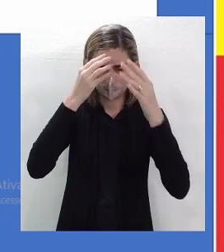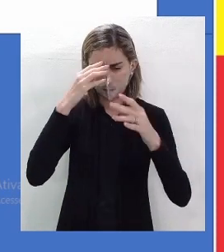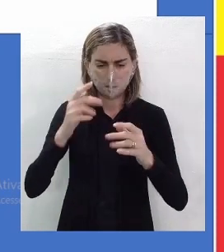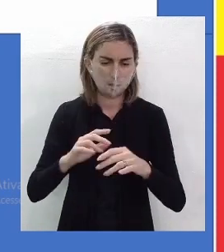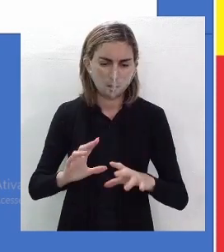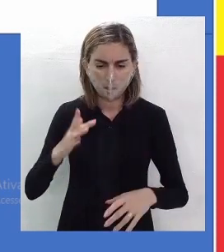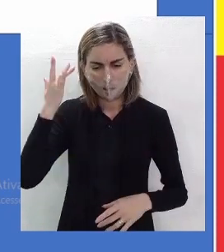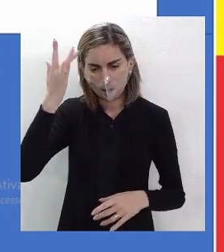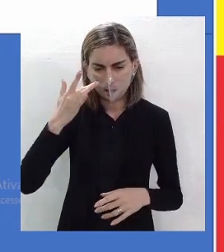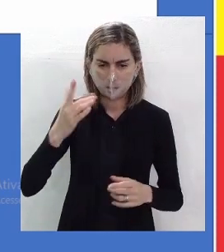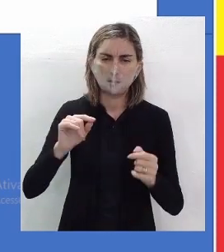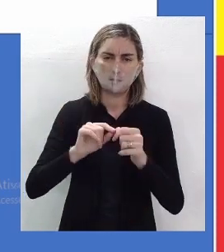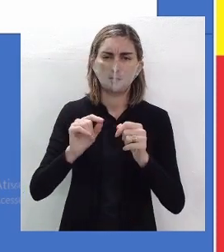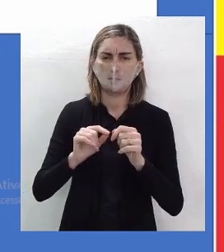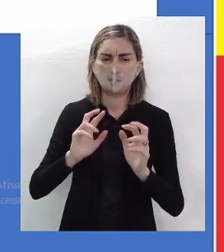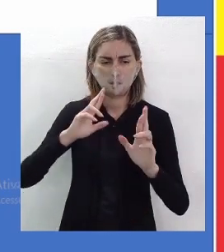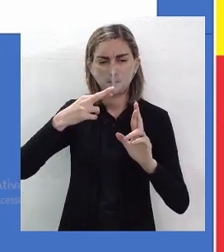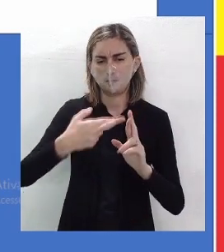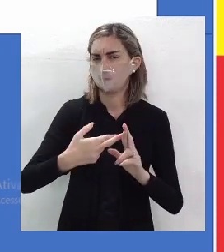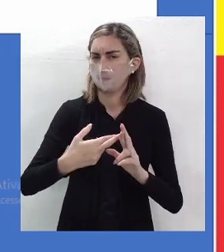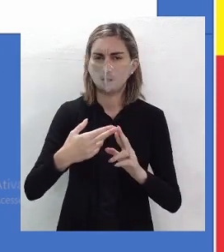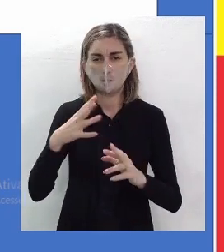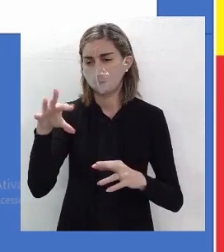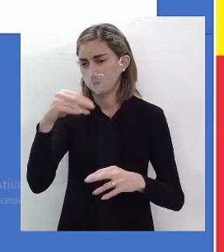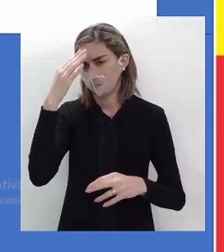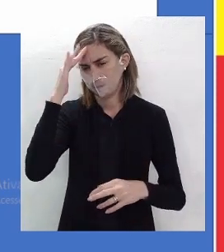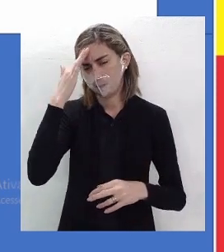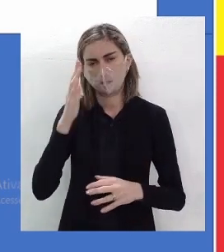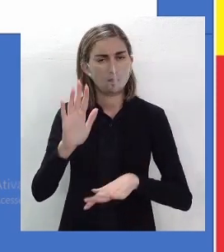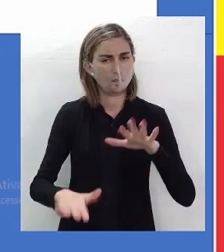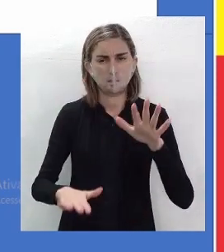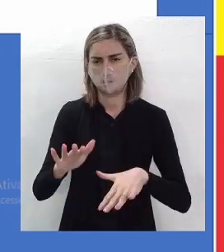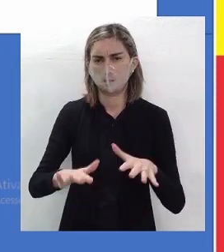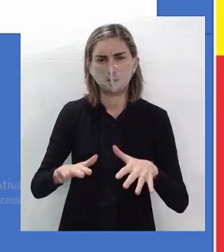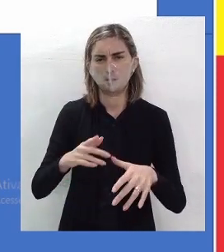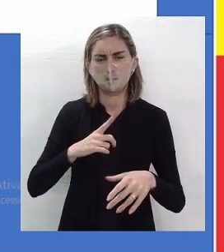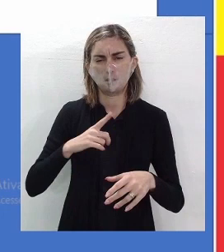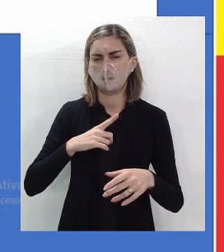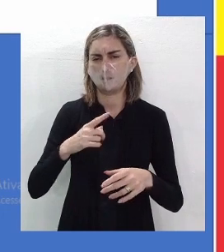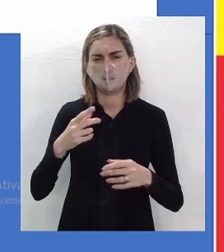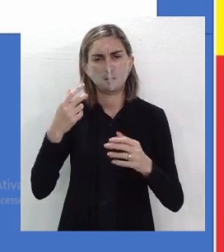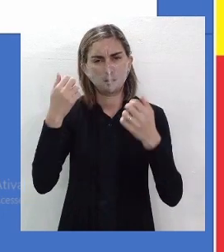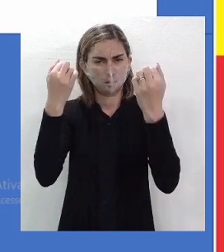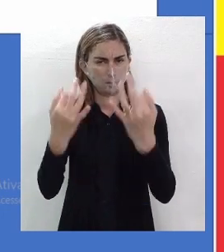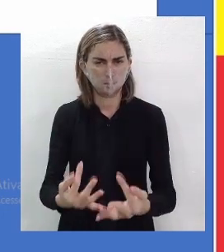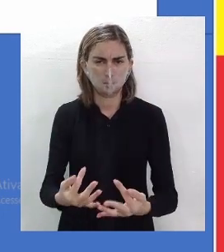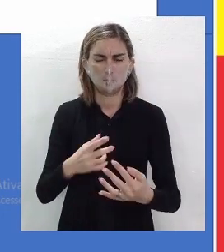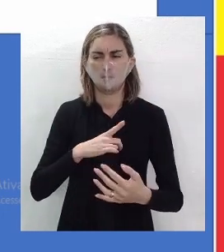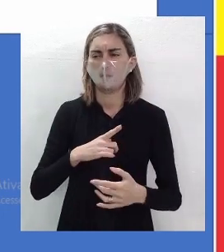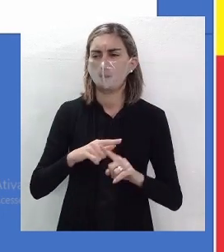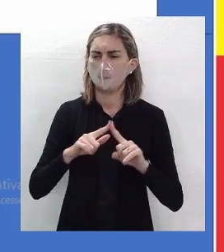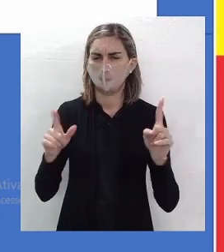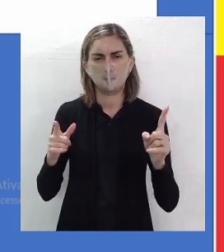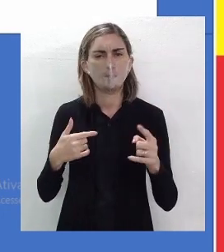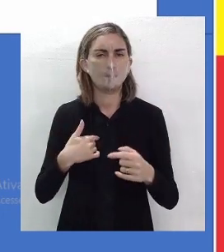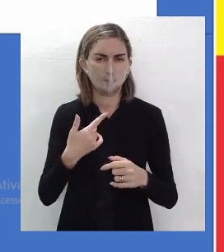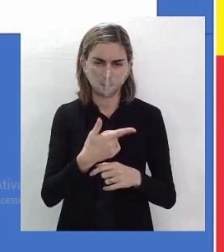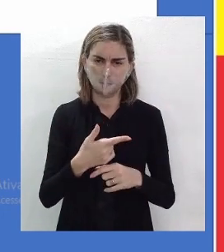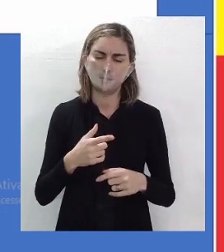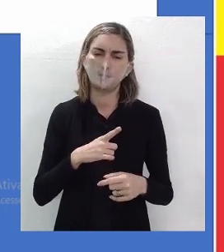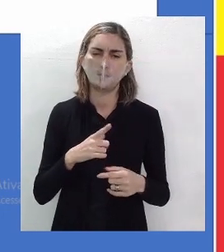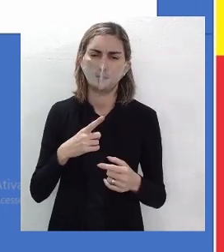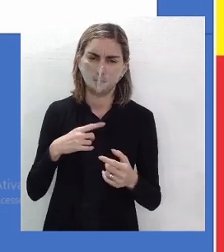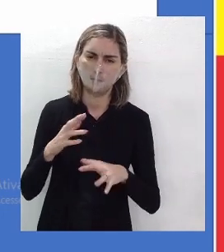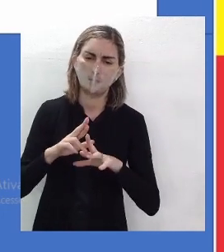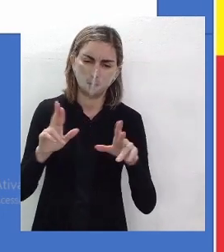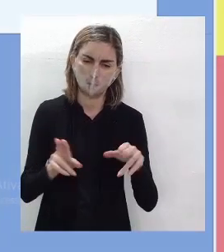gente acha que vai fazer a referência e todo mundo vai entender e às vezes a gente tem que dar uma explicada. Mas esse recurso, ele